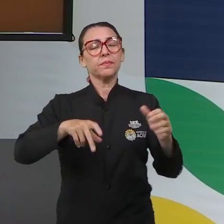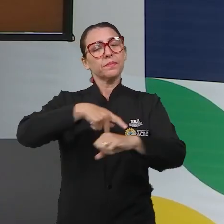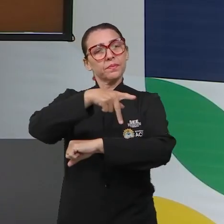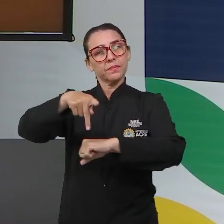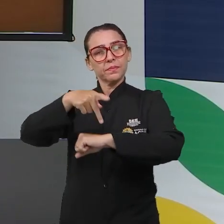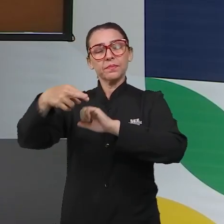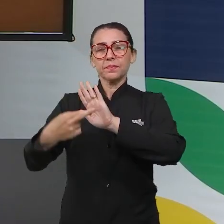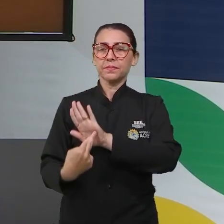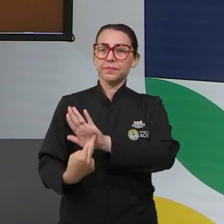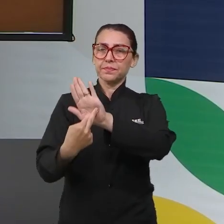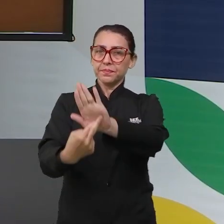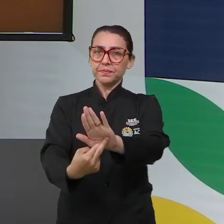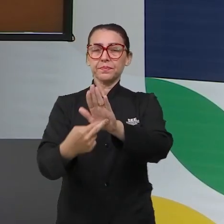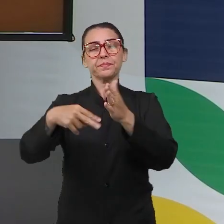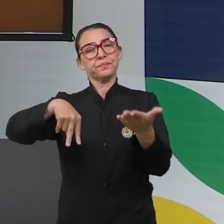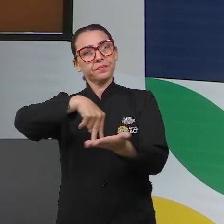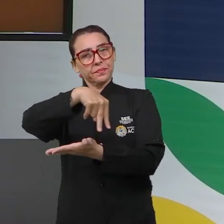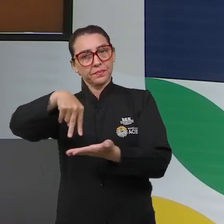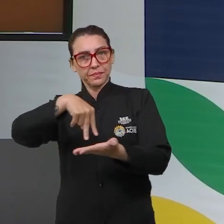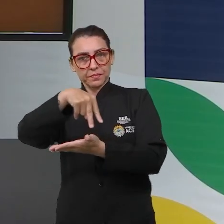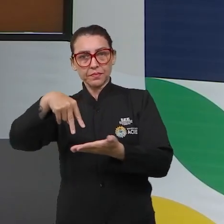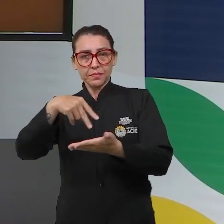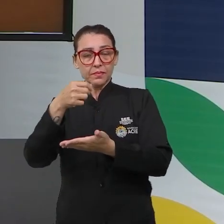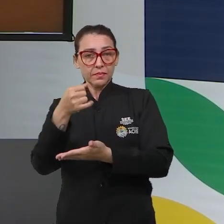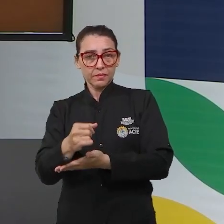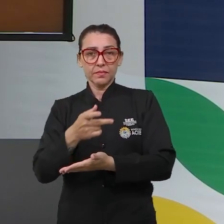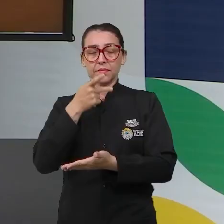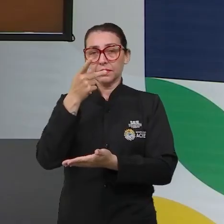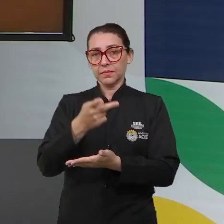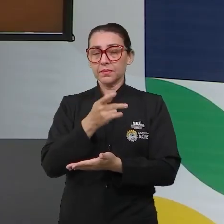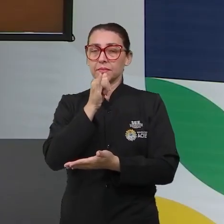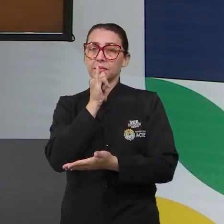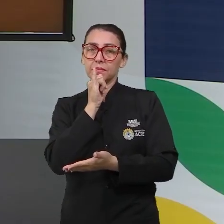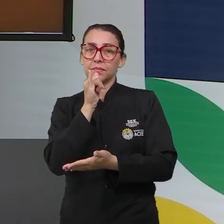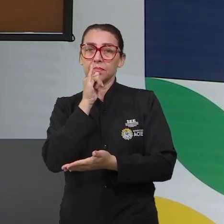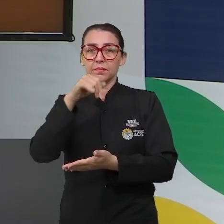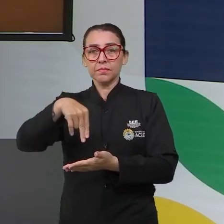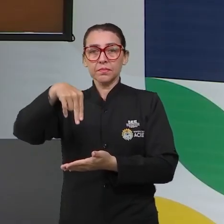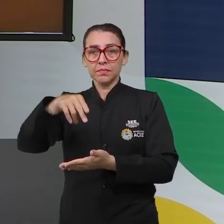são representadas através da dança. Se a gente falar, por exemplo, de